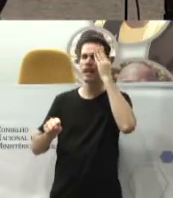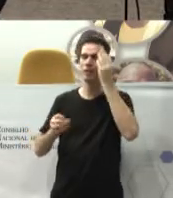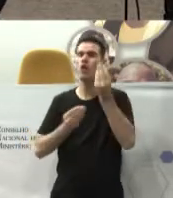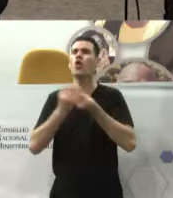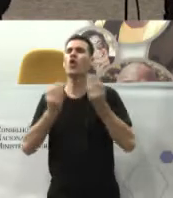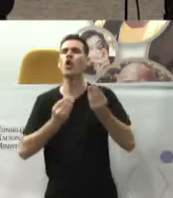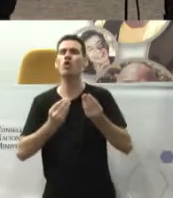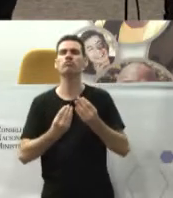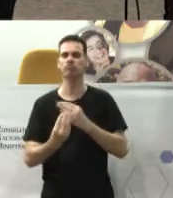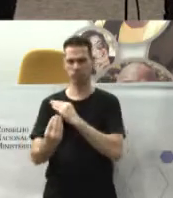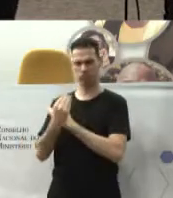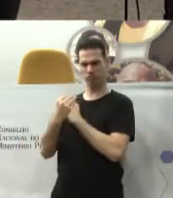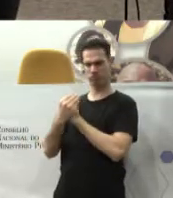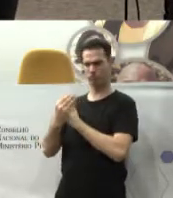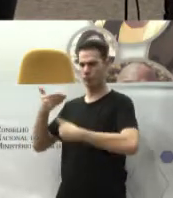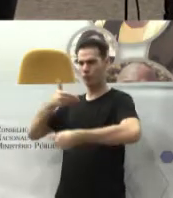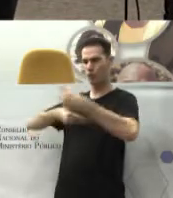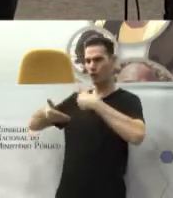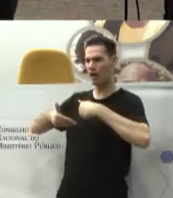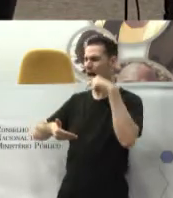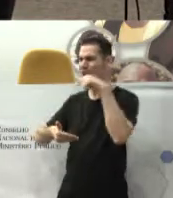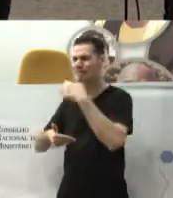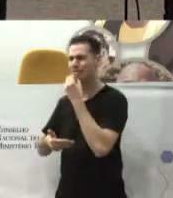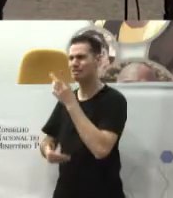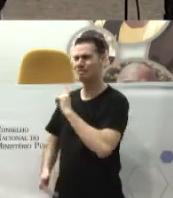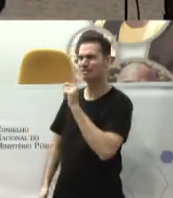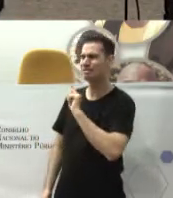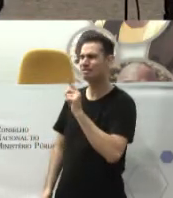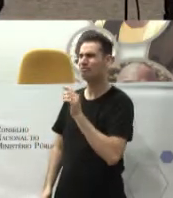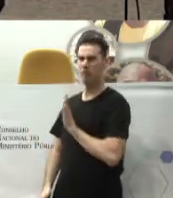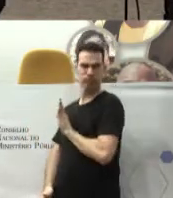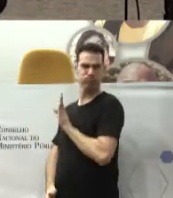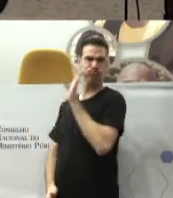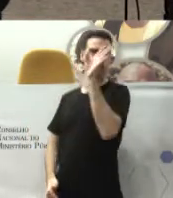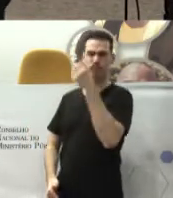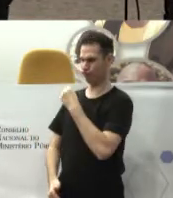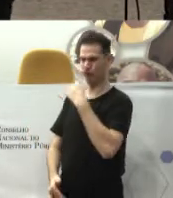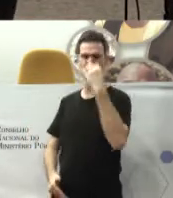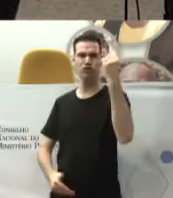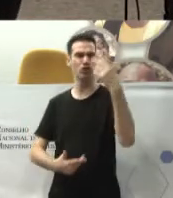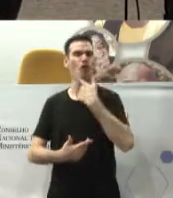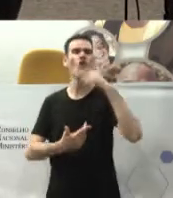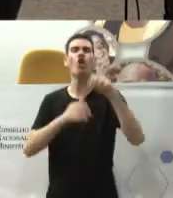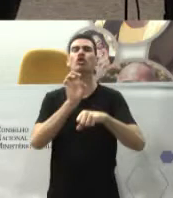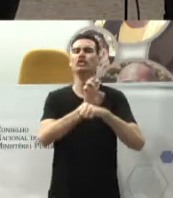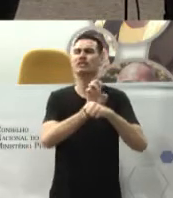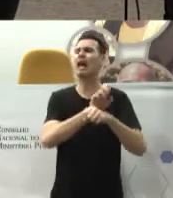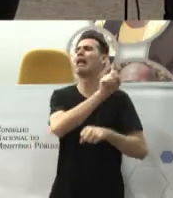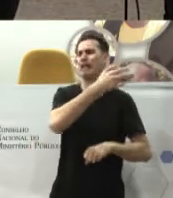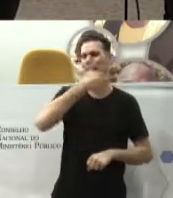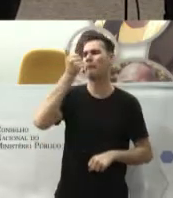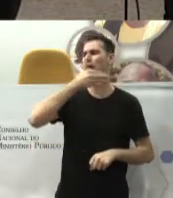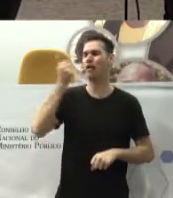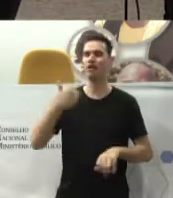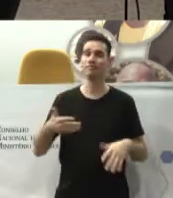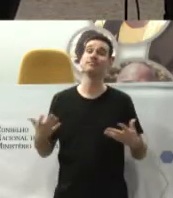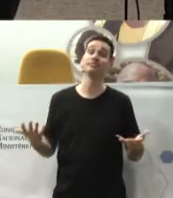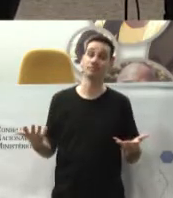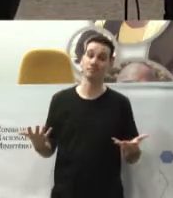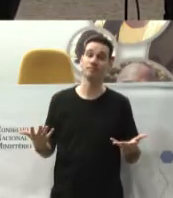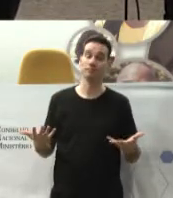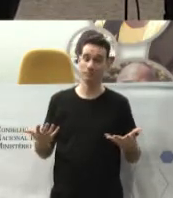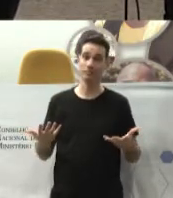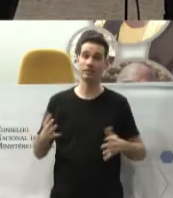atendidas. Se eu tiver que atravessar para outro estado, eu vou. Tem pactuação interestadual, não me interessa, lá tem o recurso. A atenção básica no